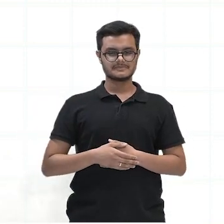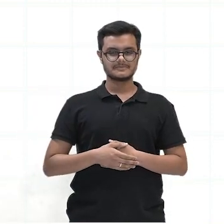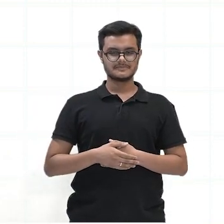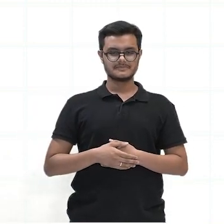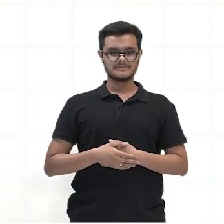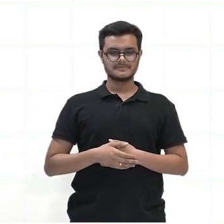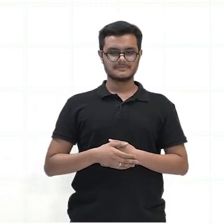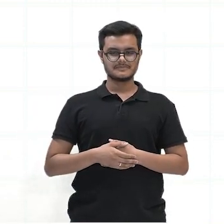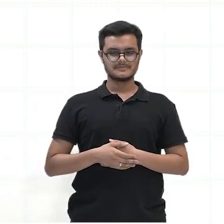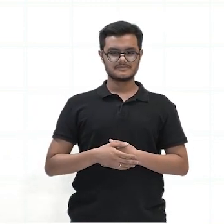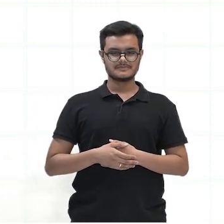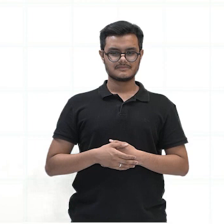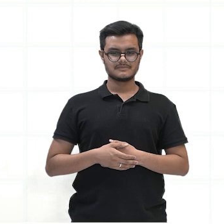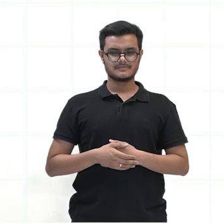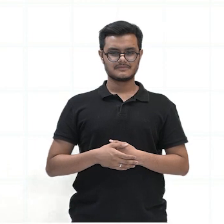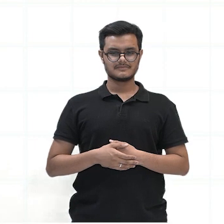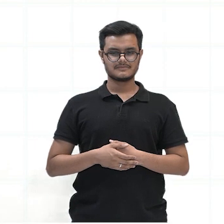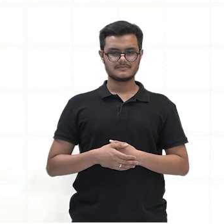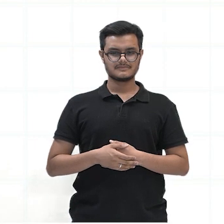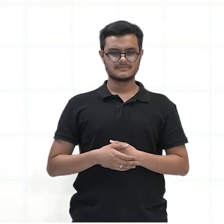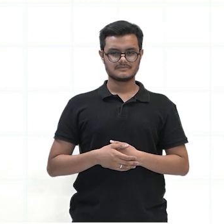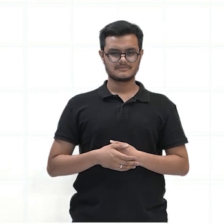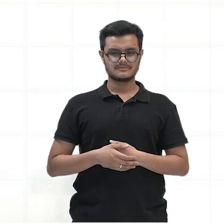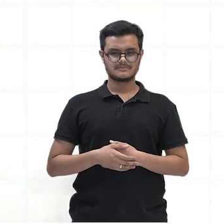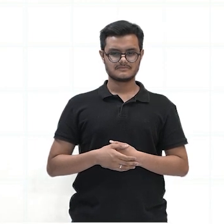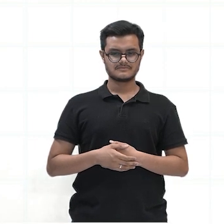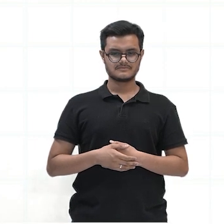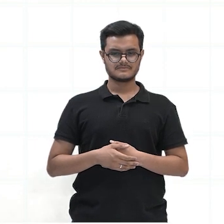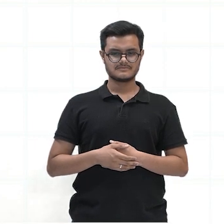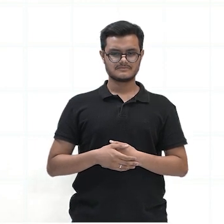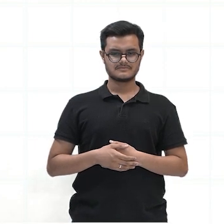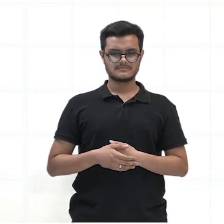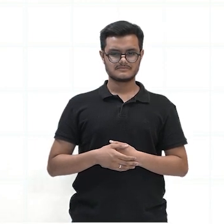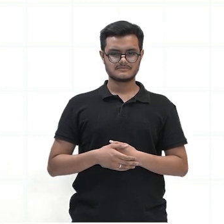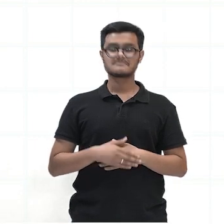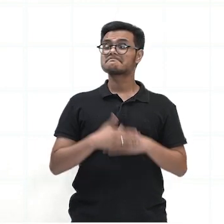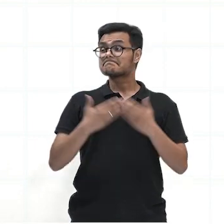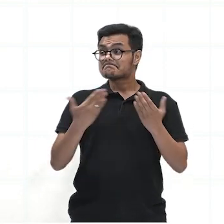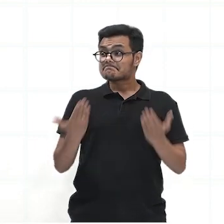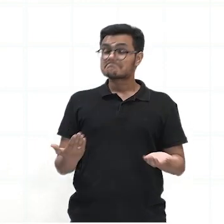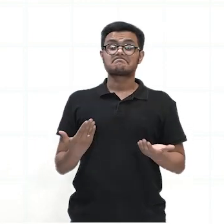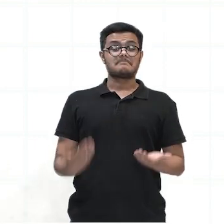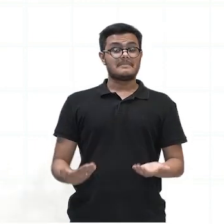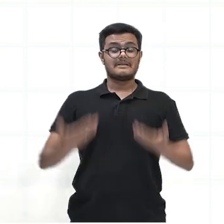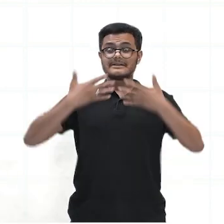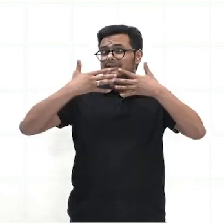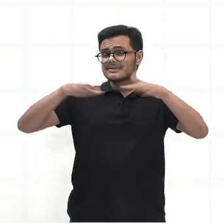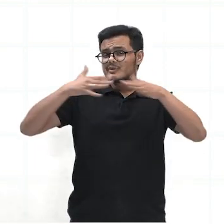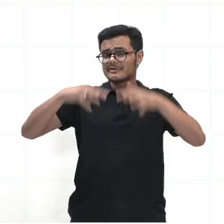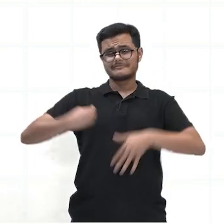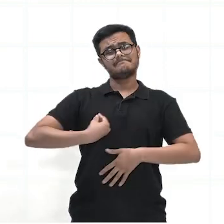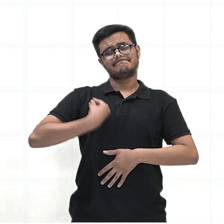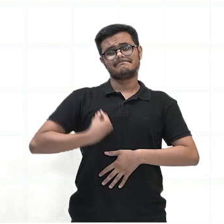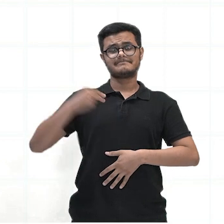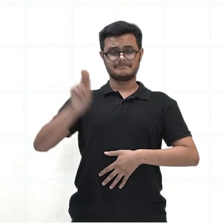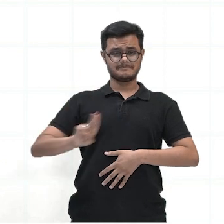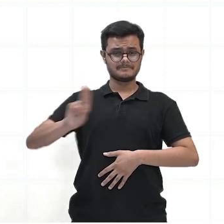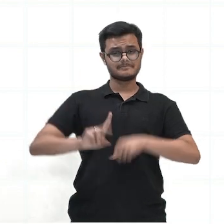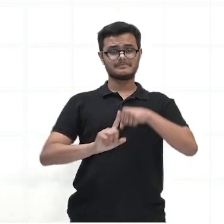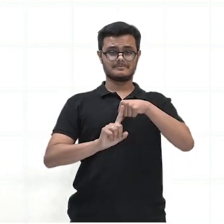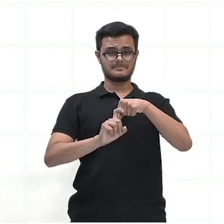quê? A part of our everyday lives. Então eles tornaram-se uma parte do nosso dia a dia, né, das nossas